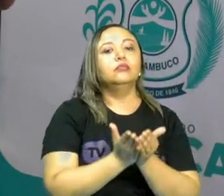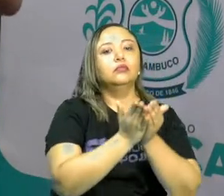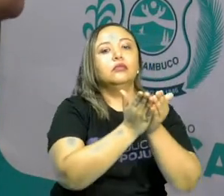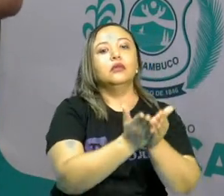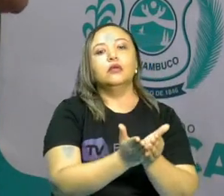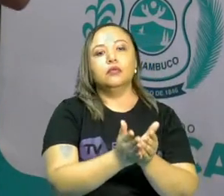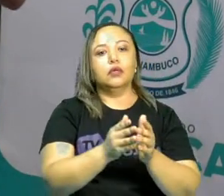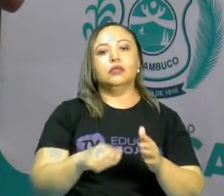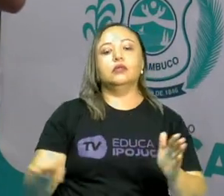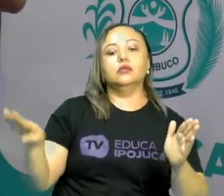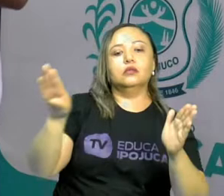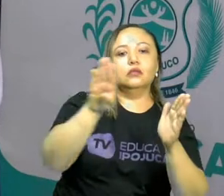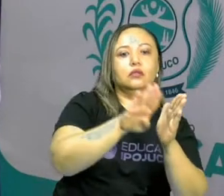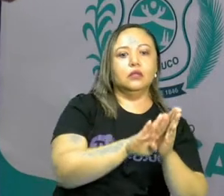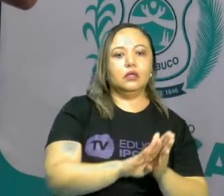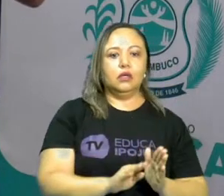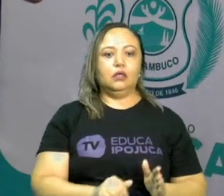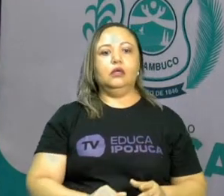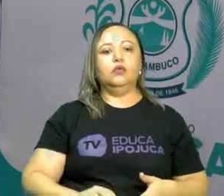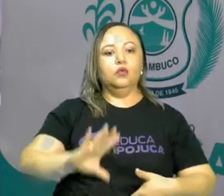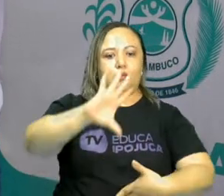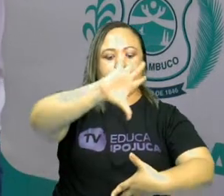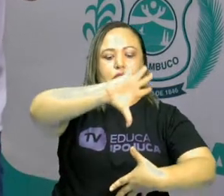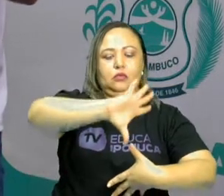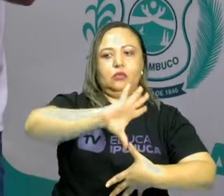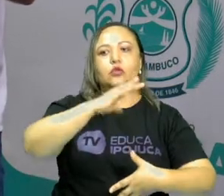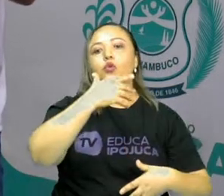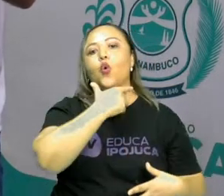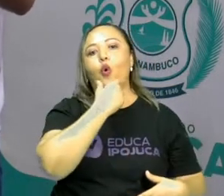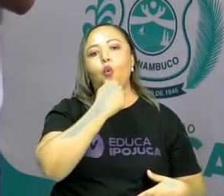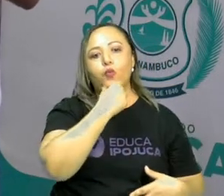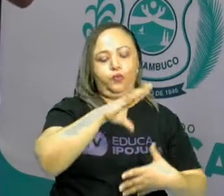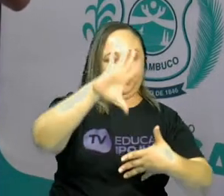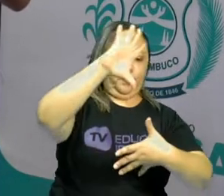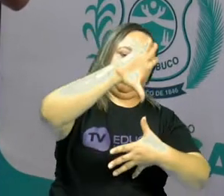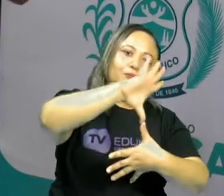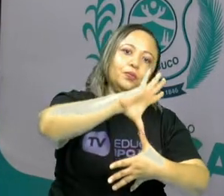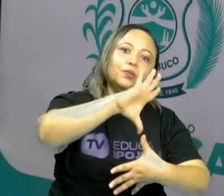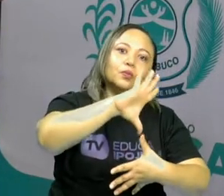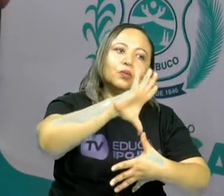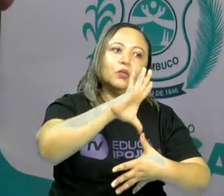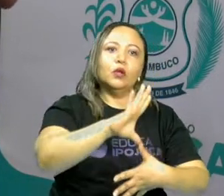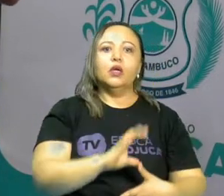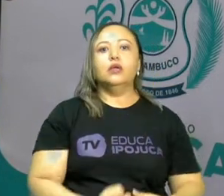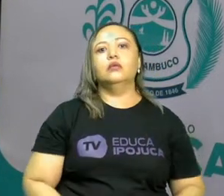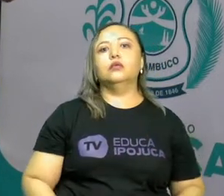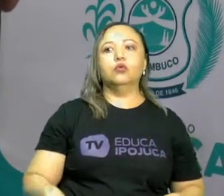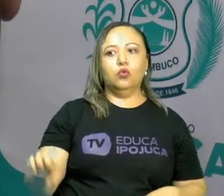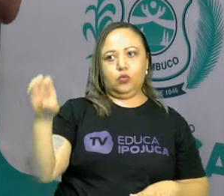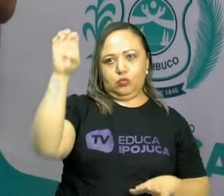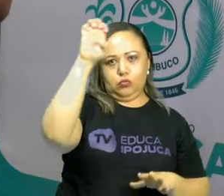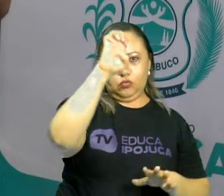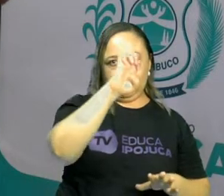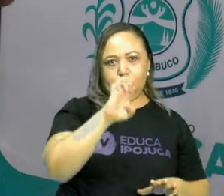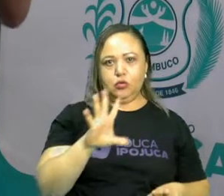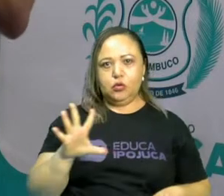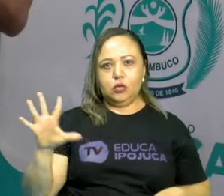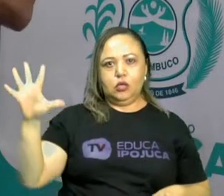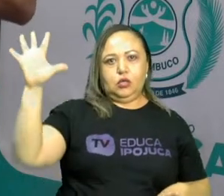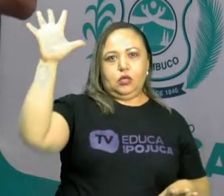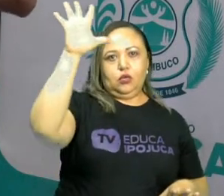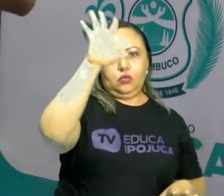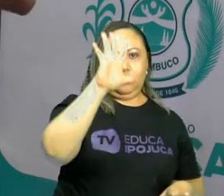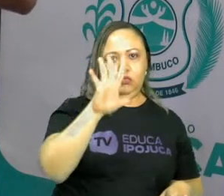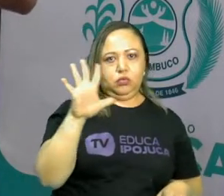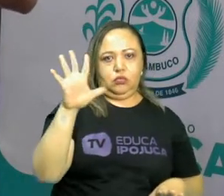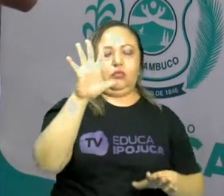chegada do homem nas Américas. Então, a chegada do homem europeu nas Américas, né? Lembrando que nós já